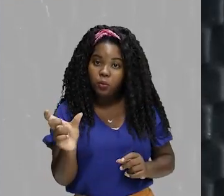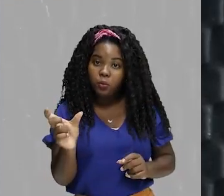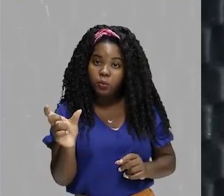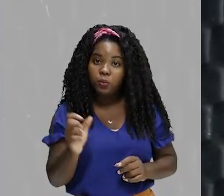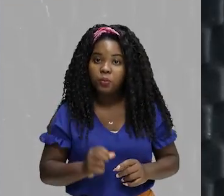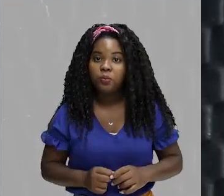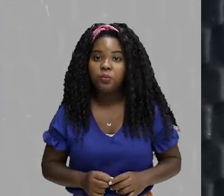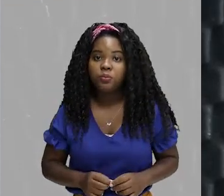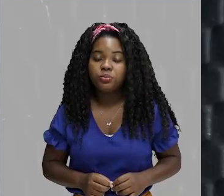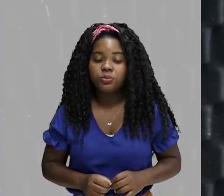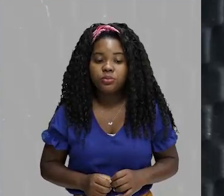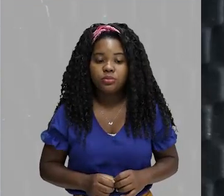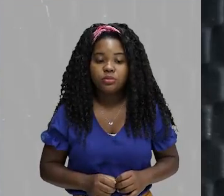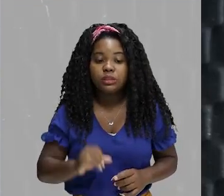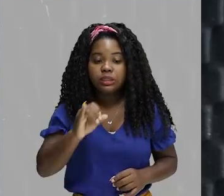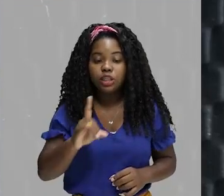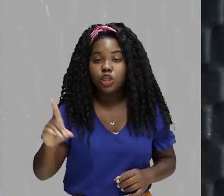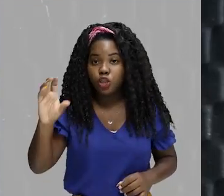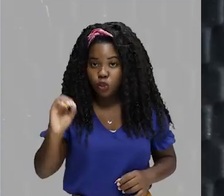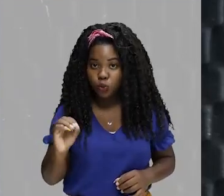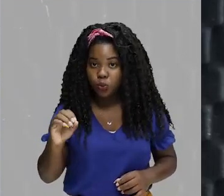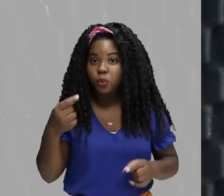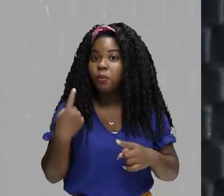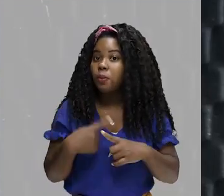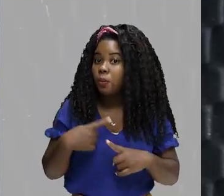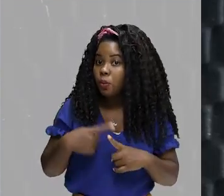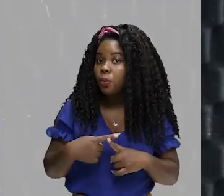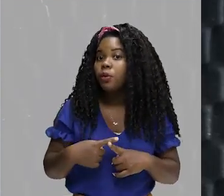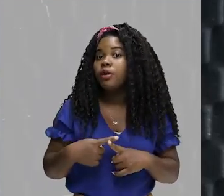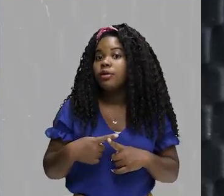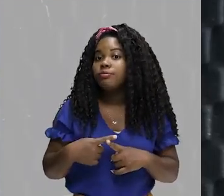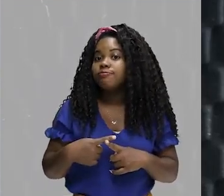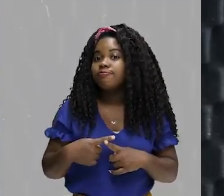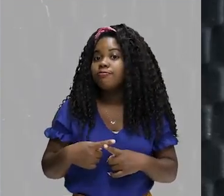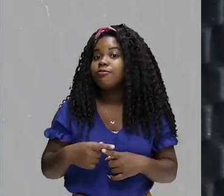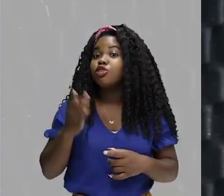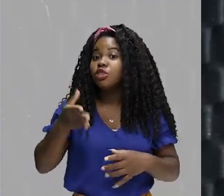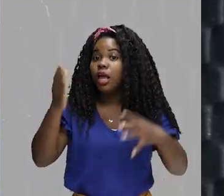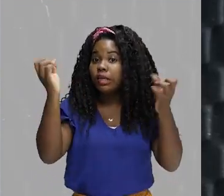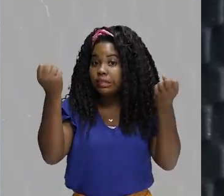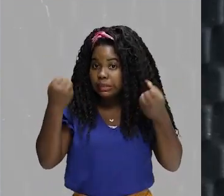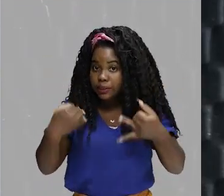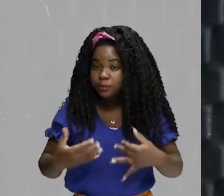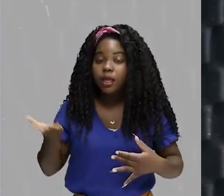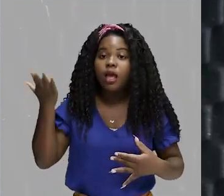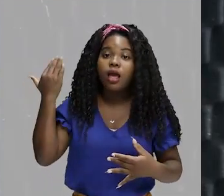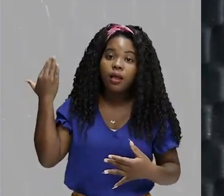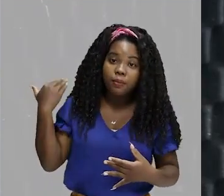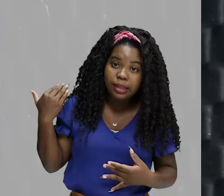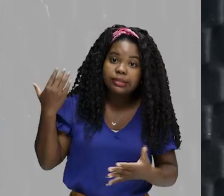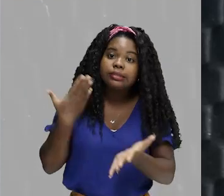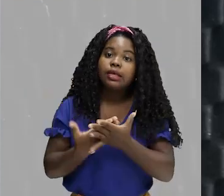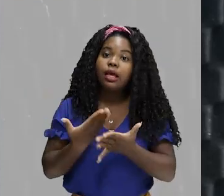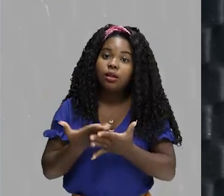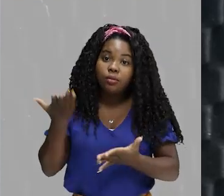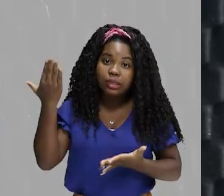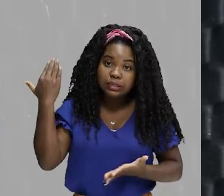com as mesmas partículas, ido. Porque, volto a lembrar para vocês, que a gente já falou numa outra aula, e eu vou dar essa